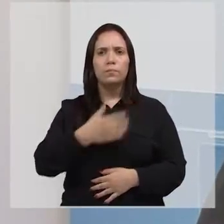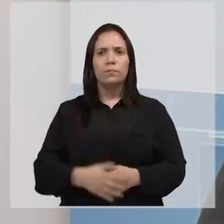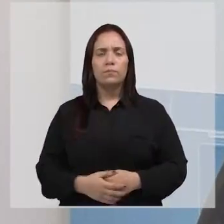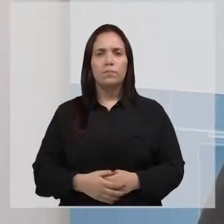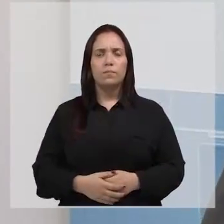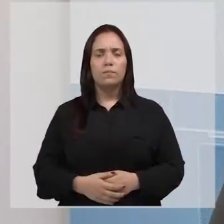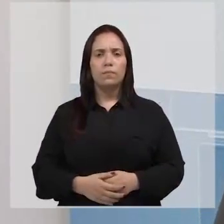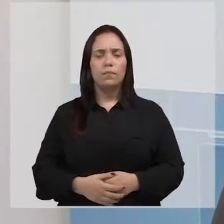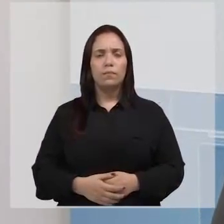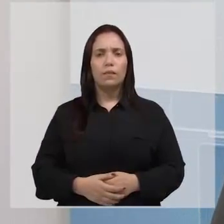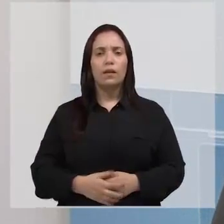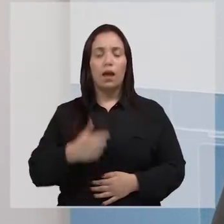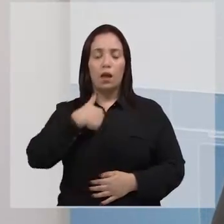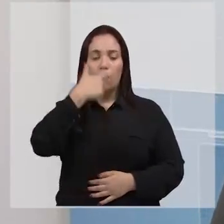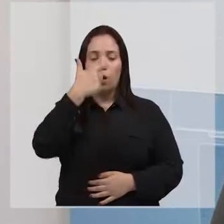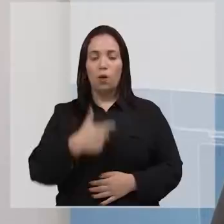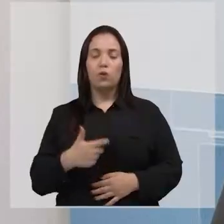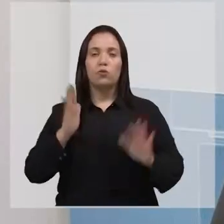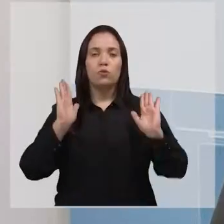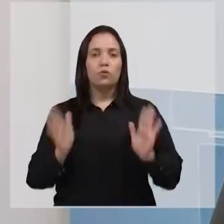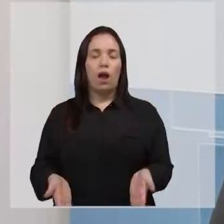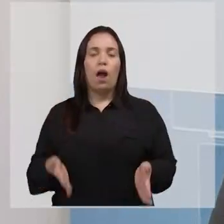já me faria um homem realizado.